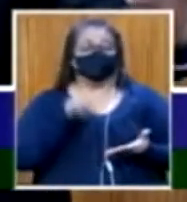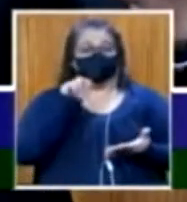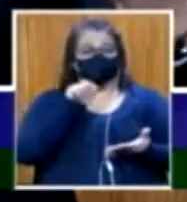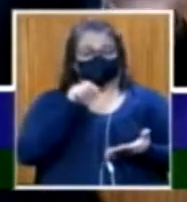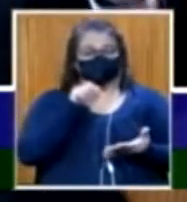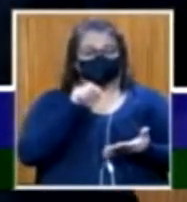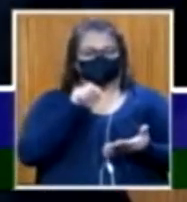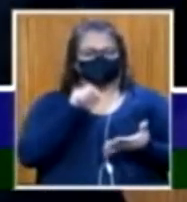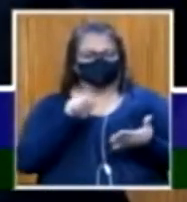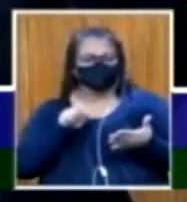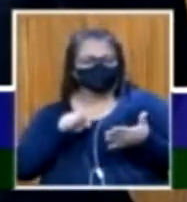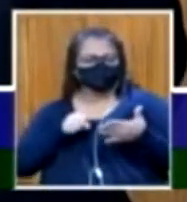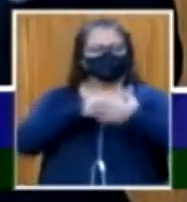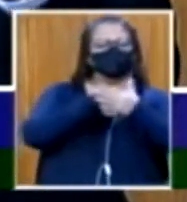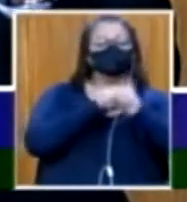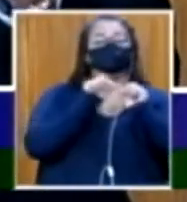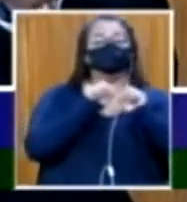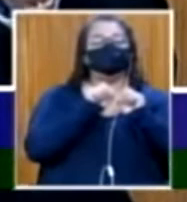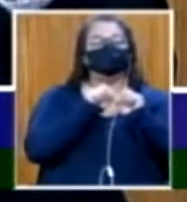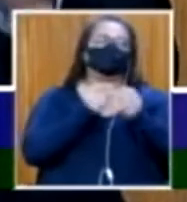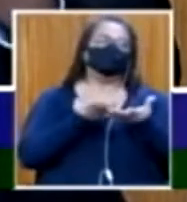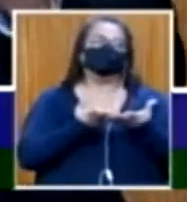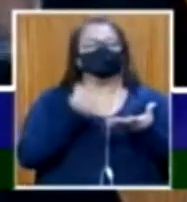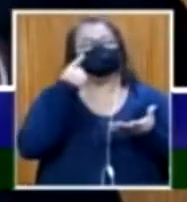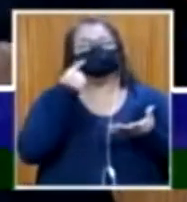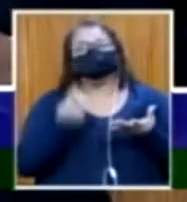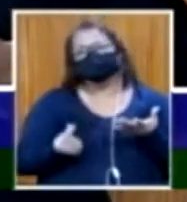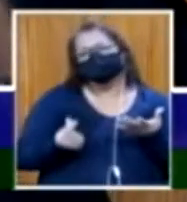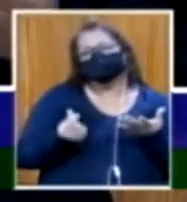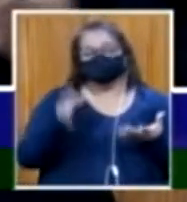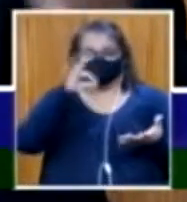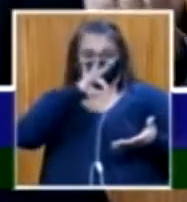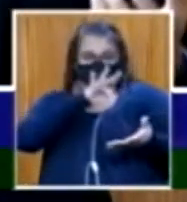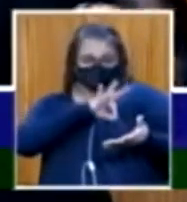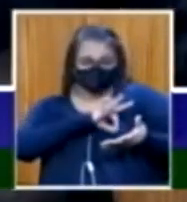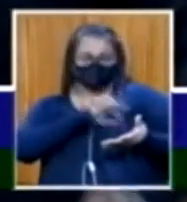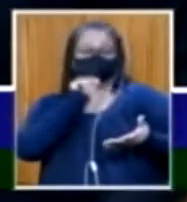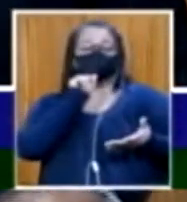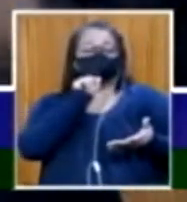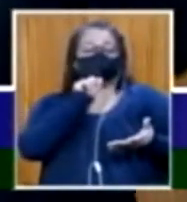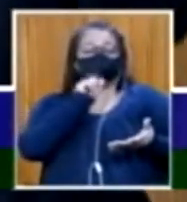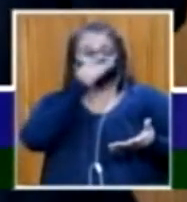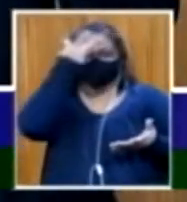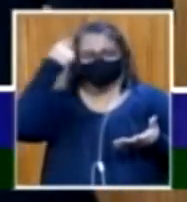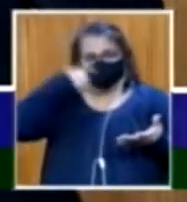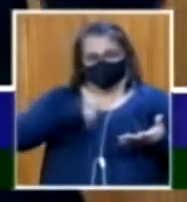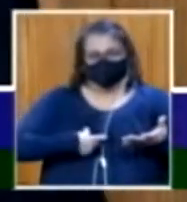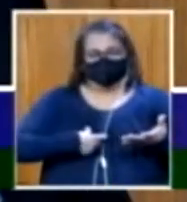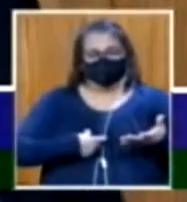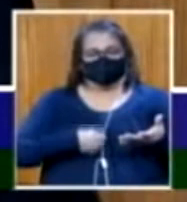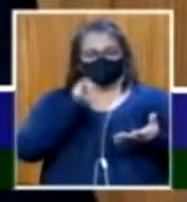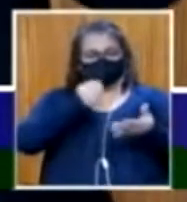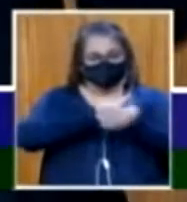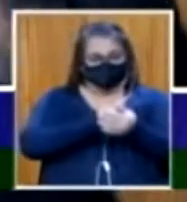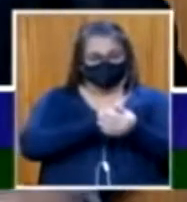esse impacto de termos aí esse ganho no imposto de renda da pessoa física, de